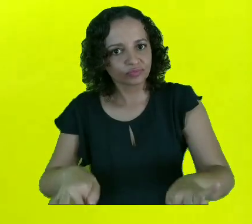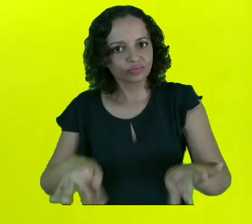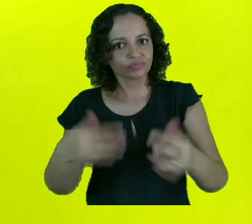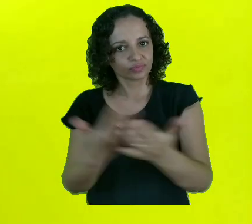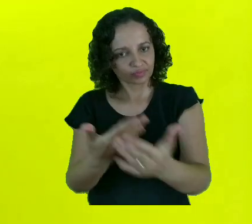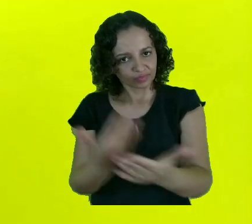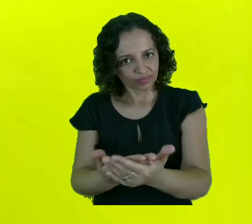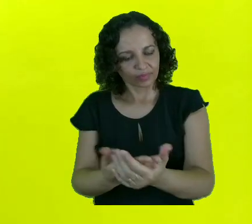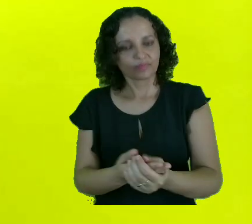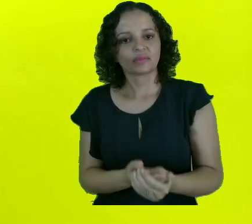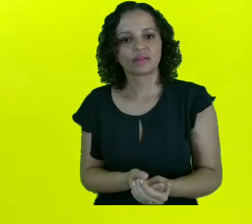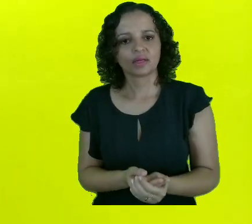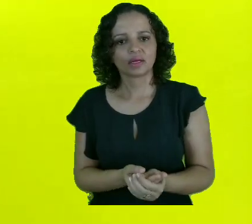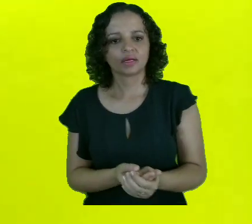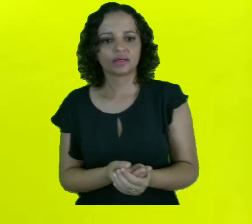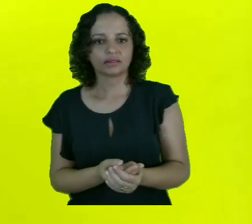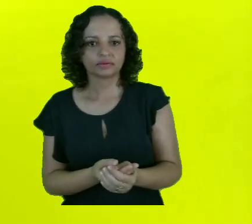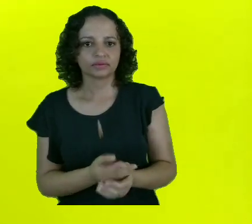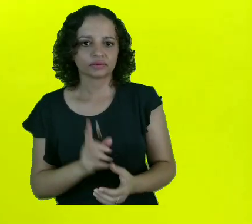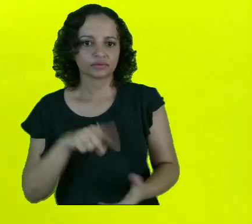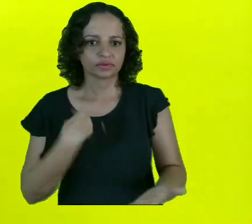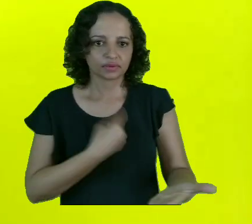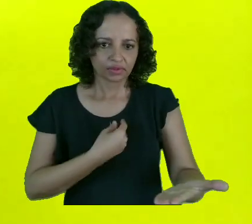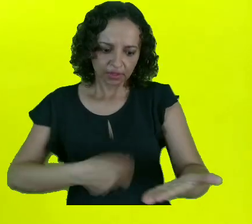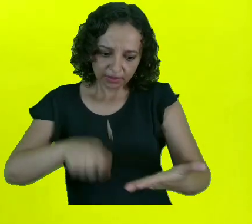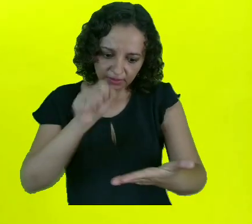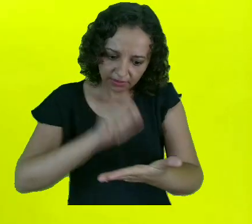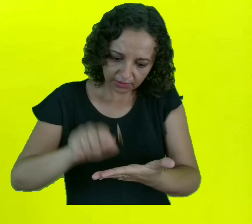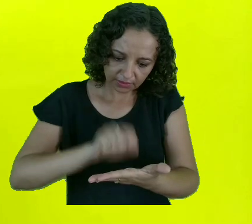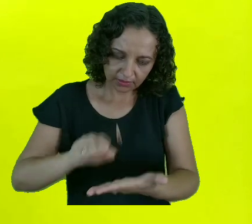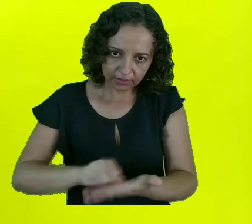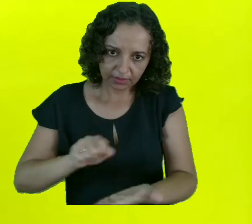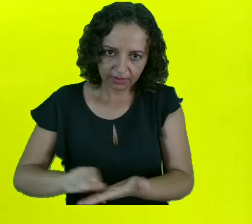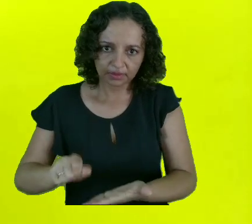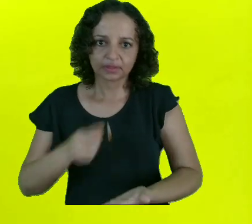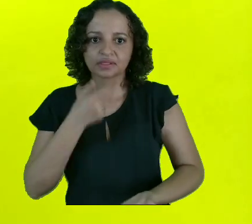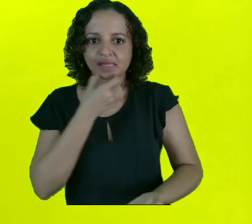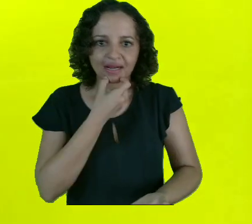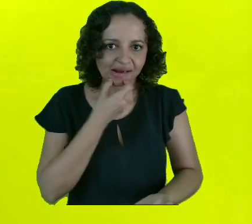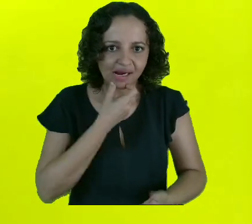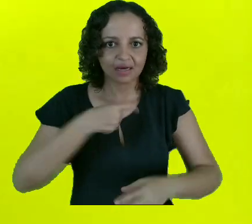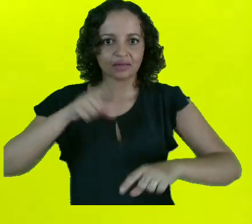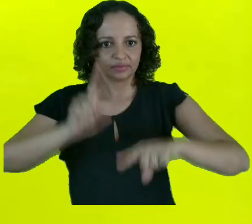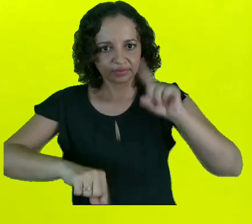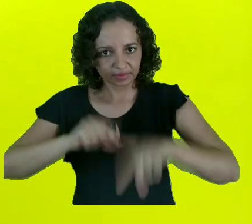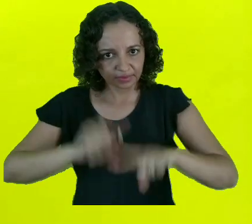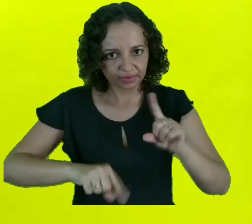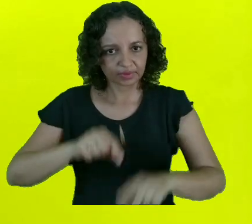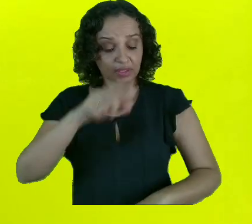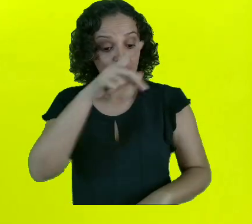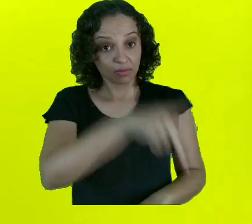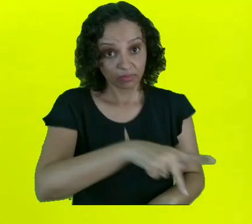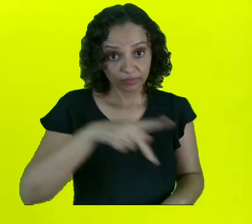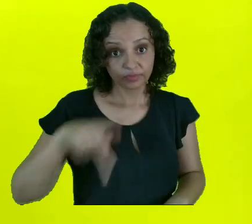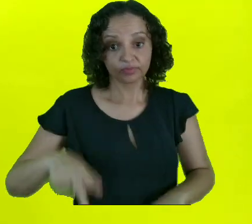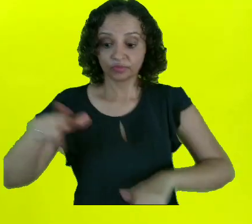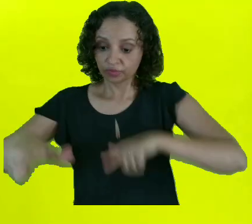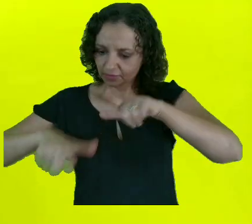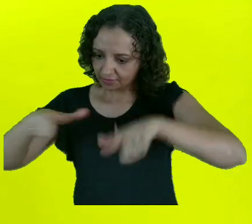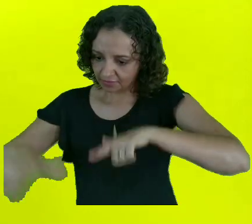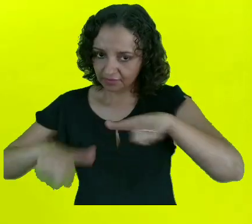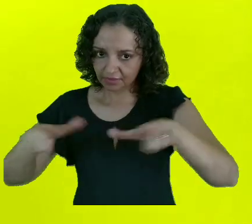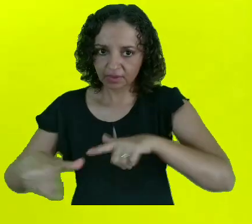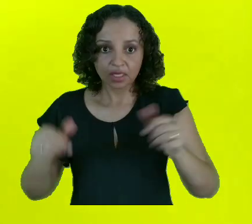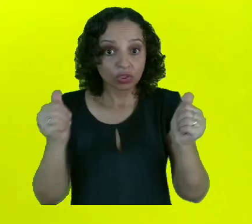nós escrevemos, estamos ainda em andamento escrevendo material de inglês para o professor trabalhar